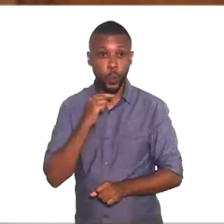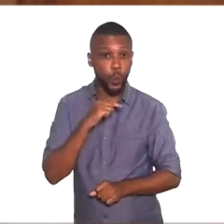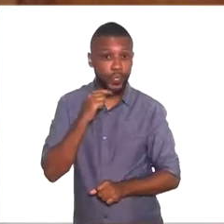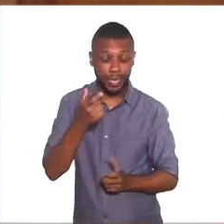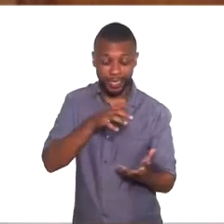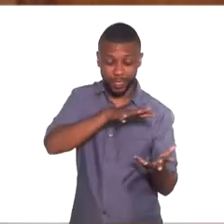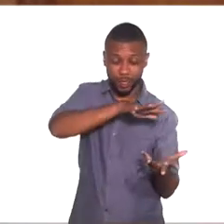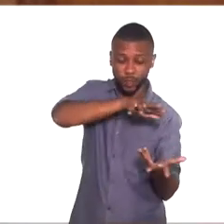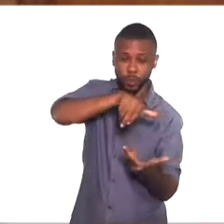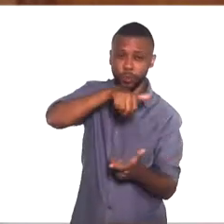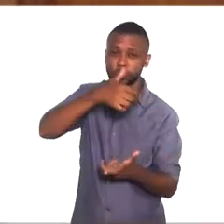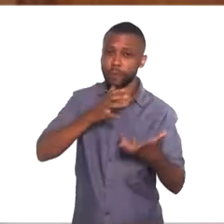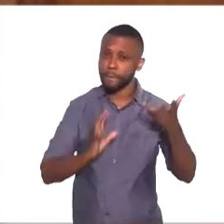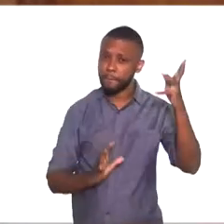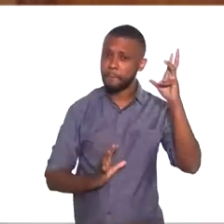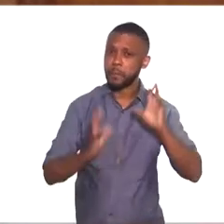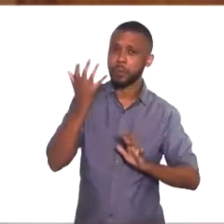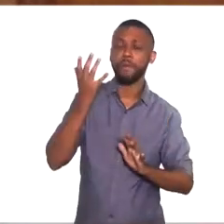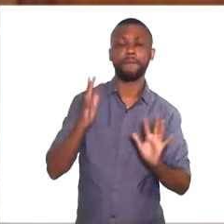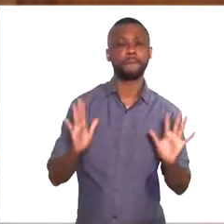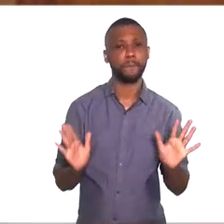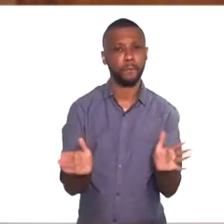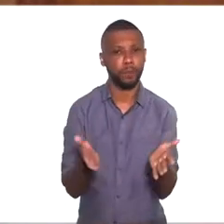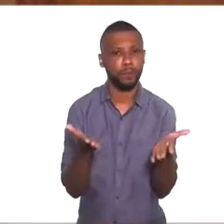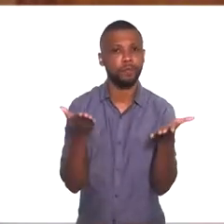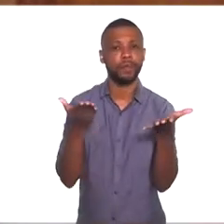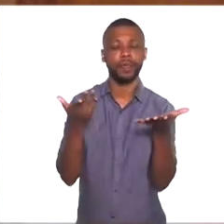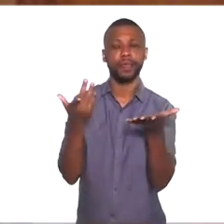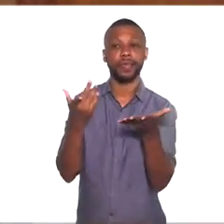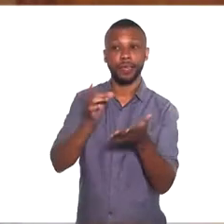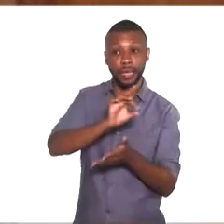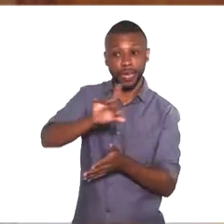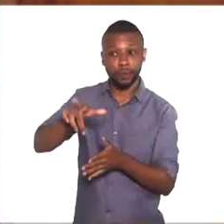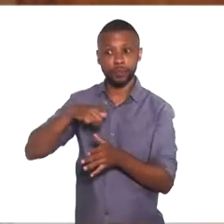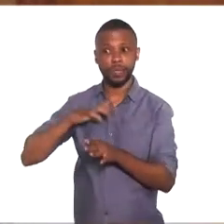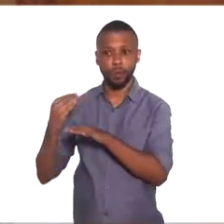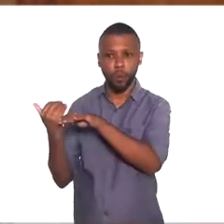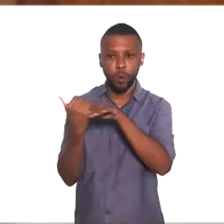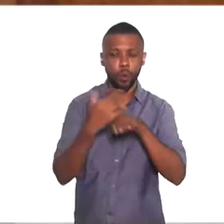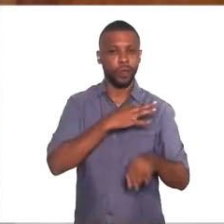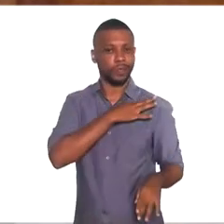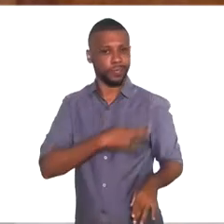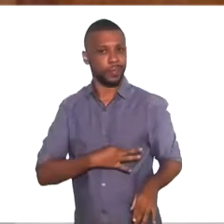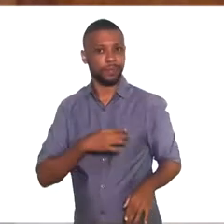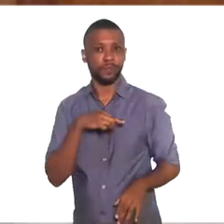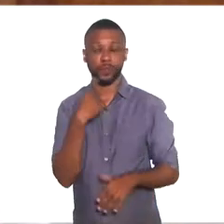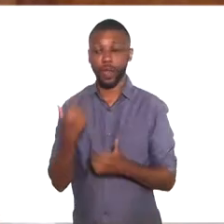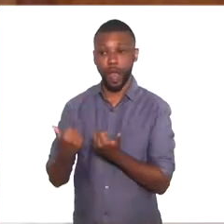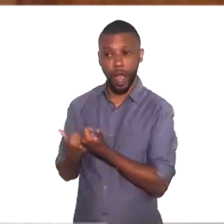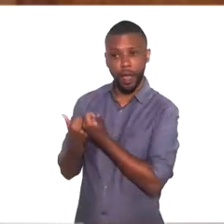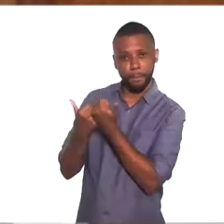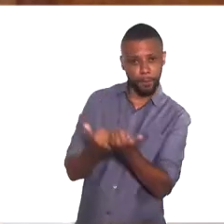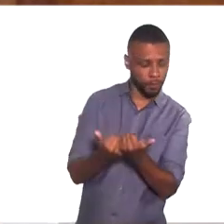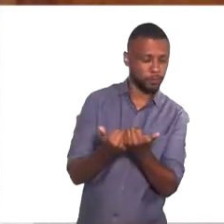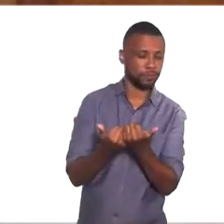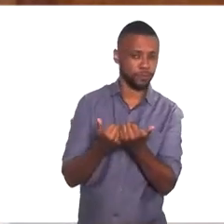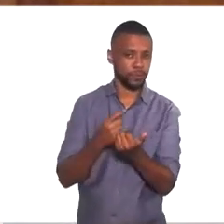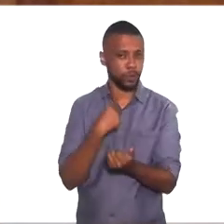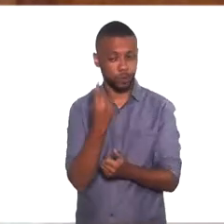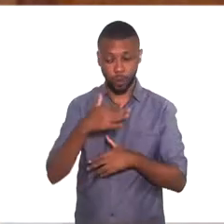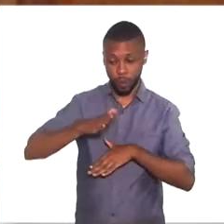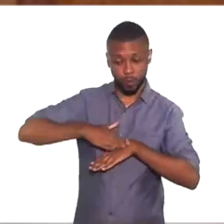consegue mudar esse mundo não consegue promover todo mundo para cada um tem a sua dignidade a gente faz